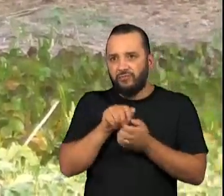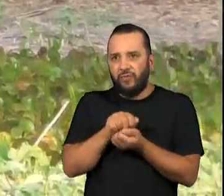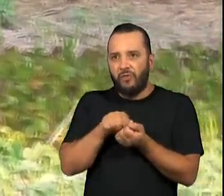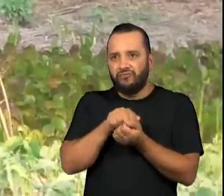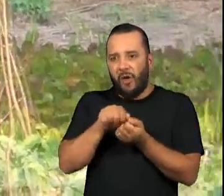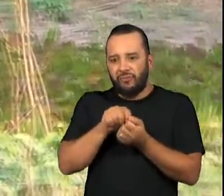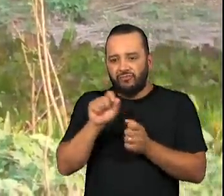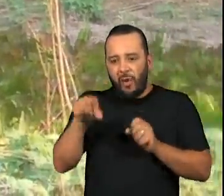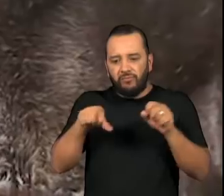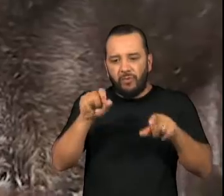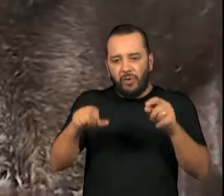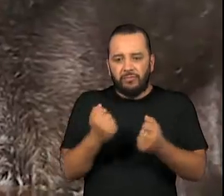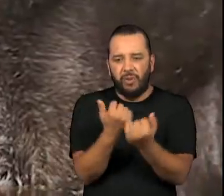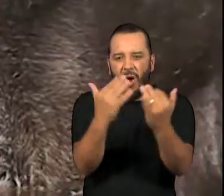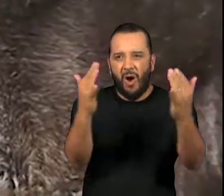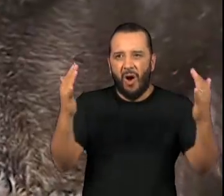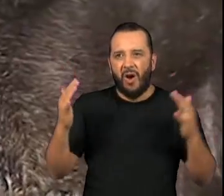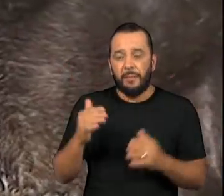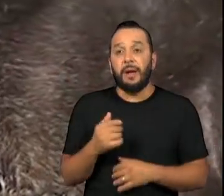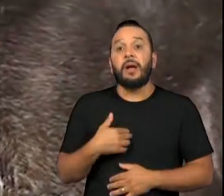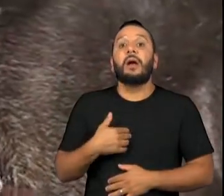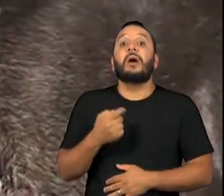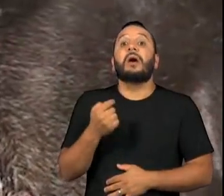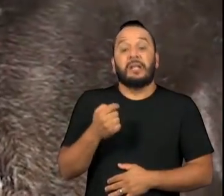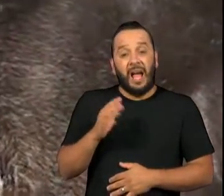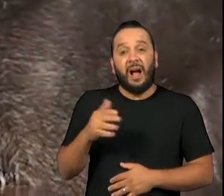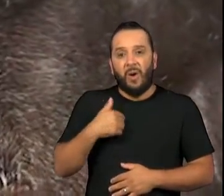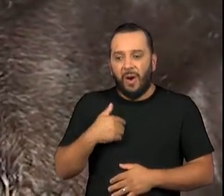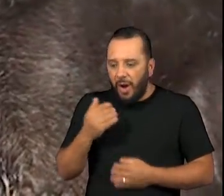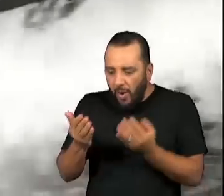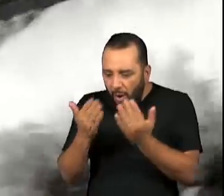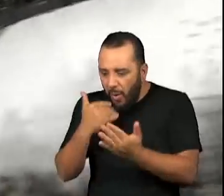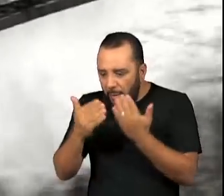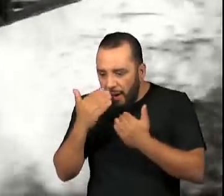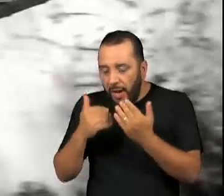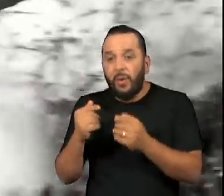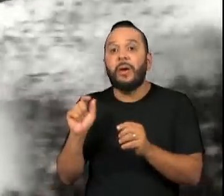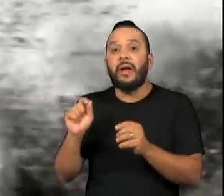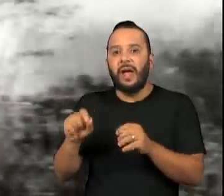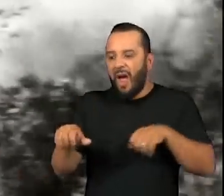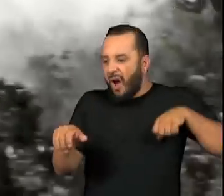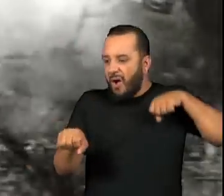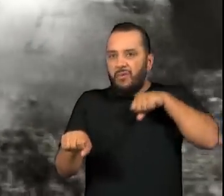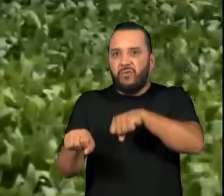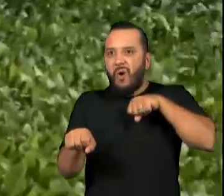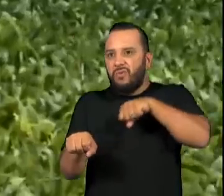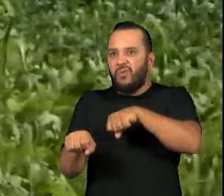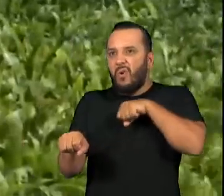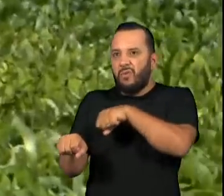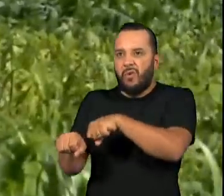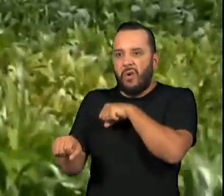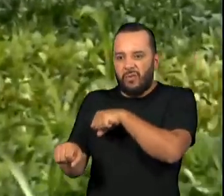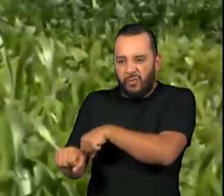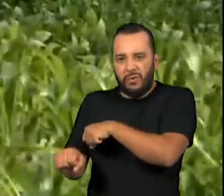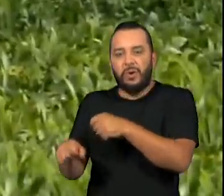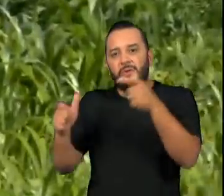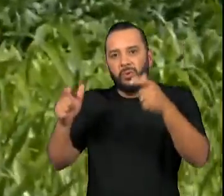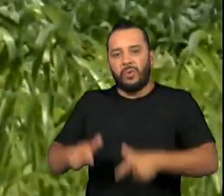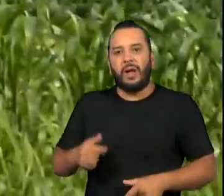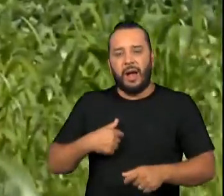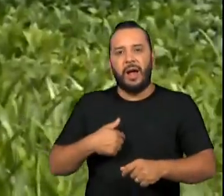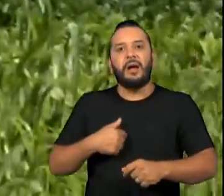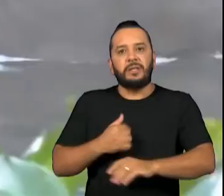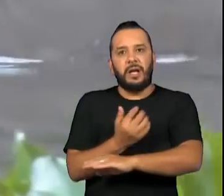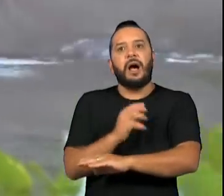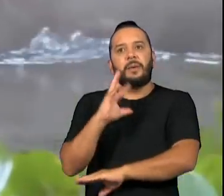os ecossistemas, é vítima de contaminação por uso de agrotóxicos na região de Cerrado, no Mato